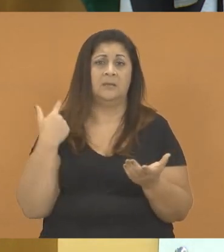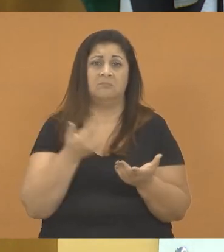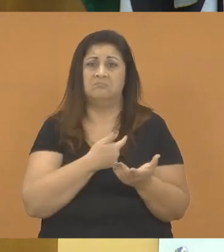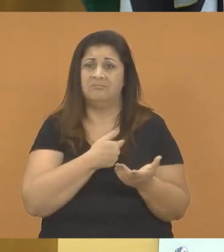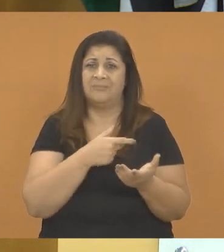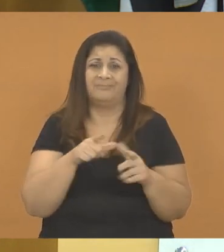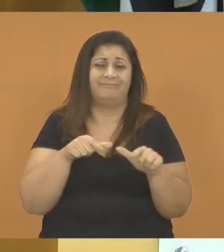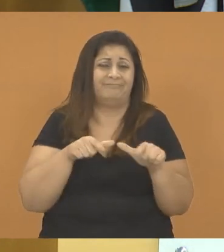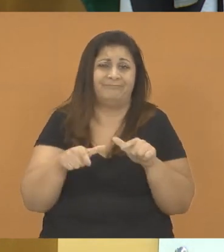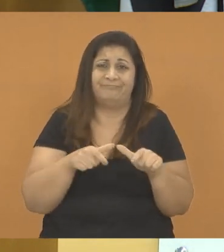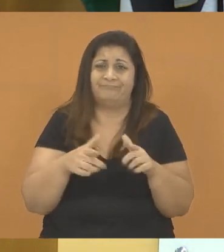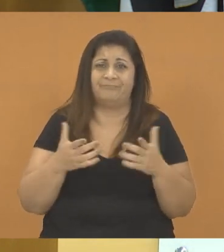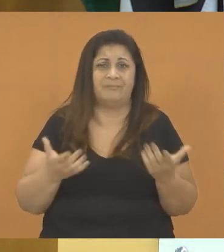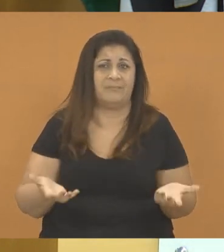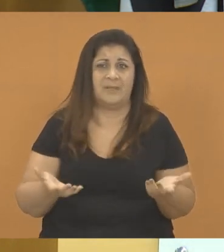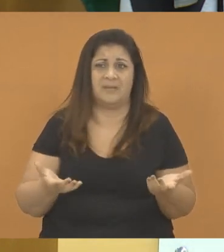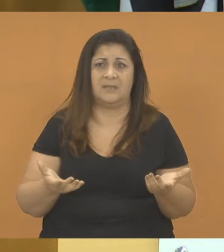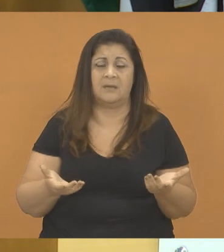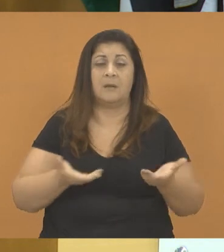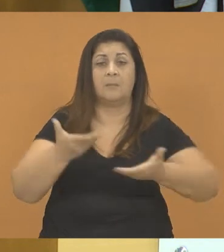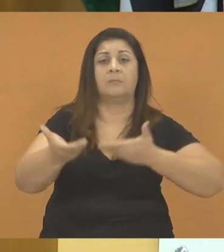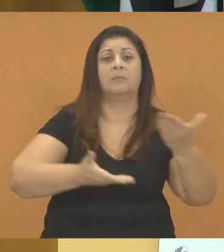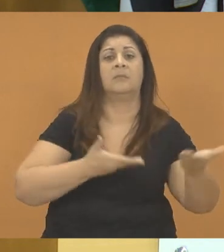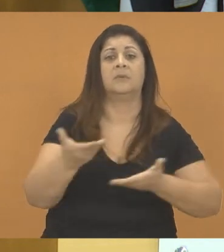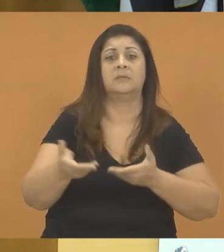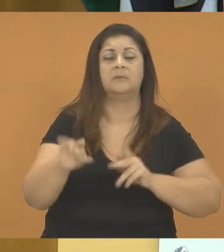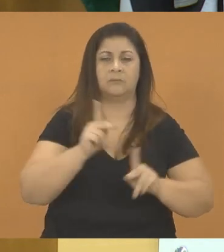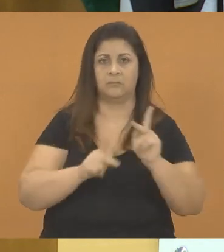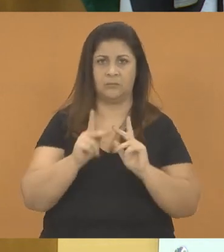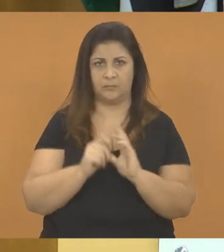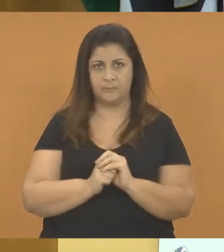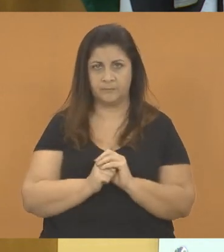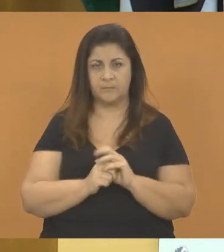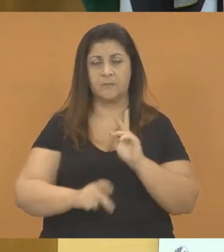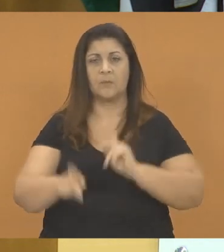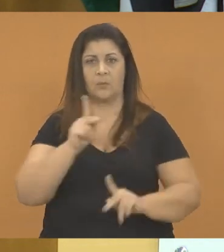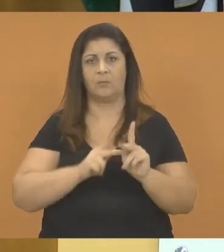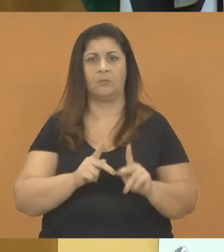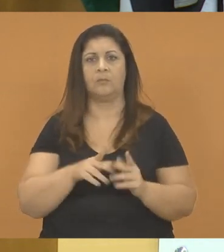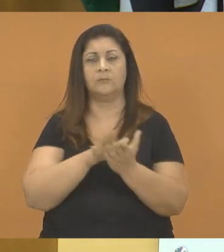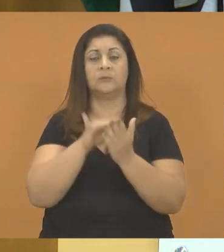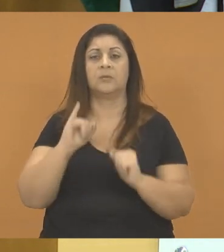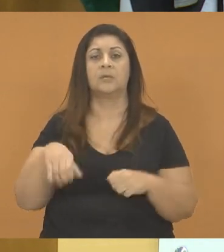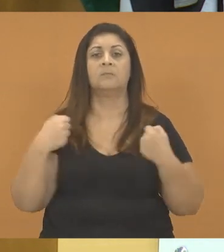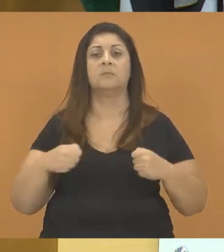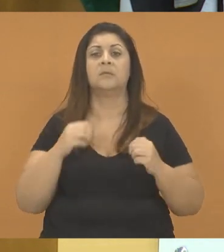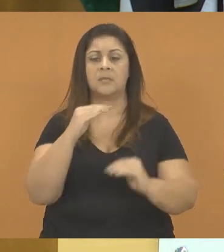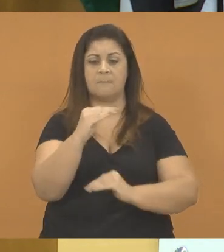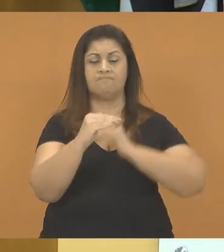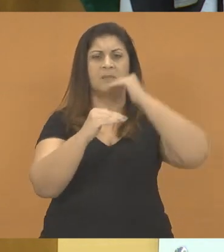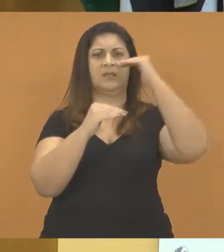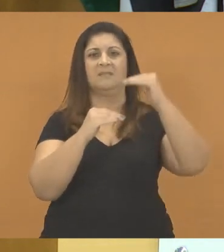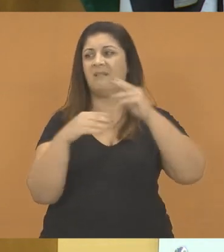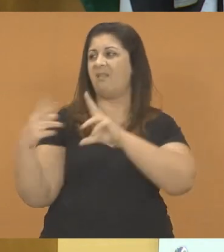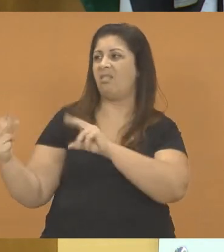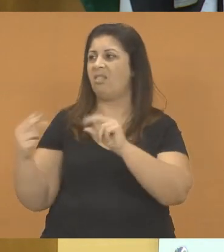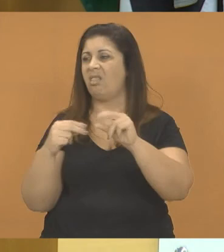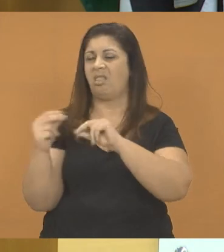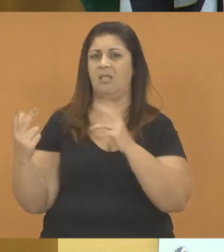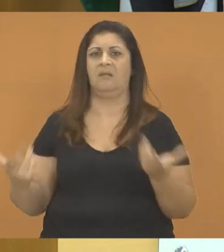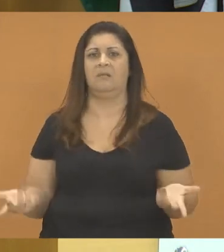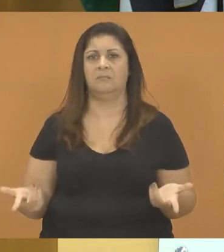um servidor público aqui para servir a população a população de jacareí tem que ficar acima de simi e dessas